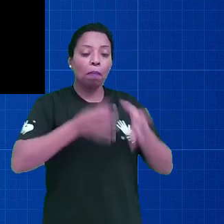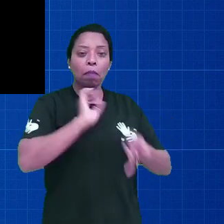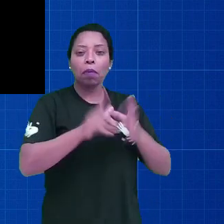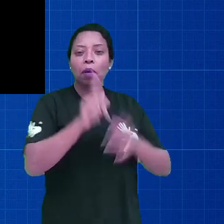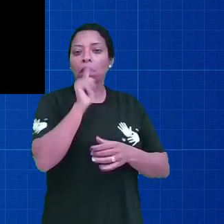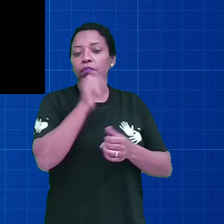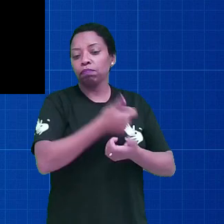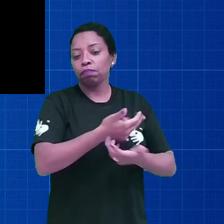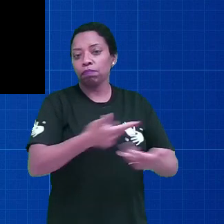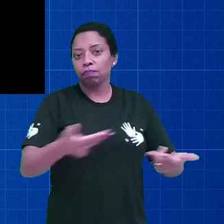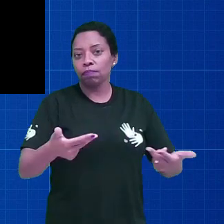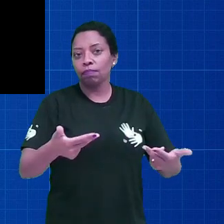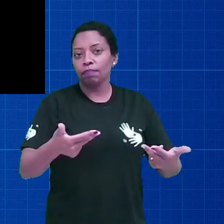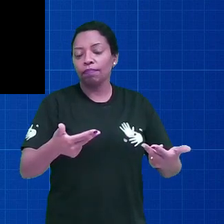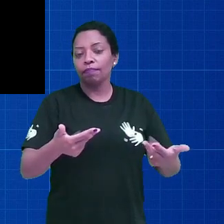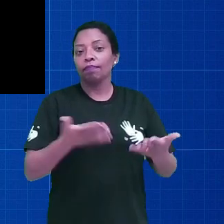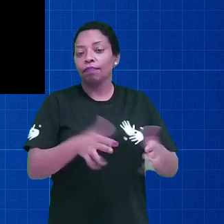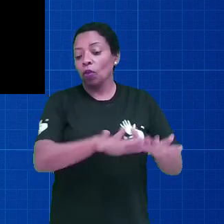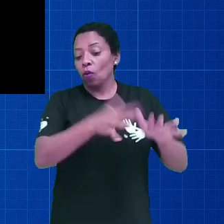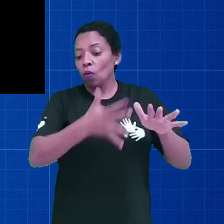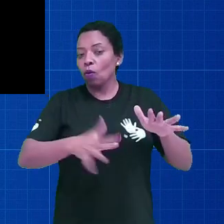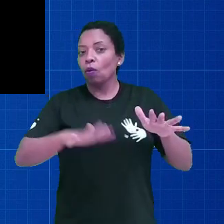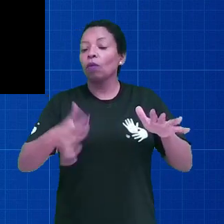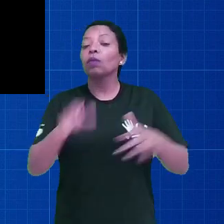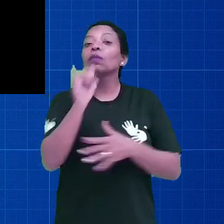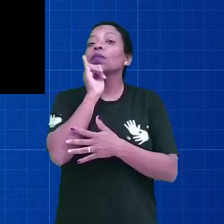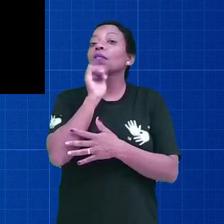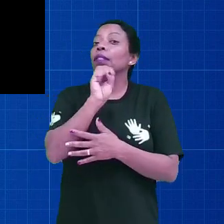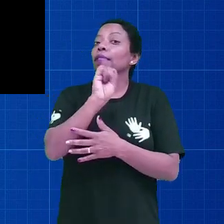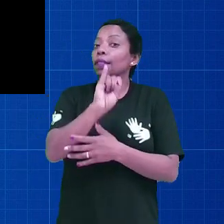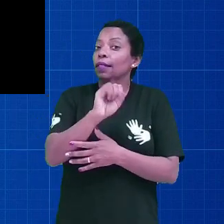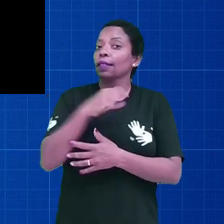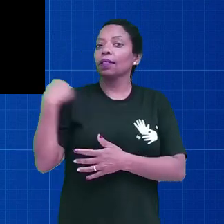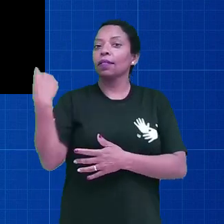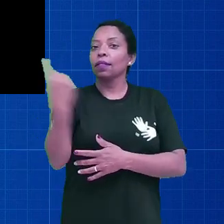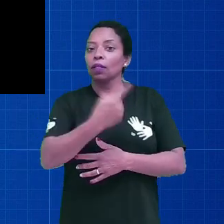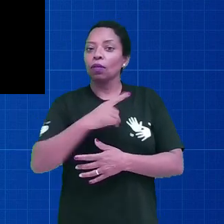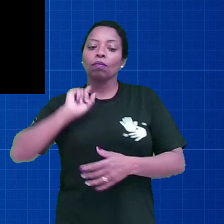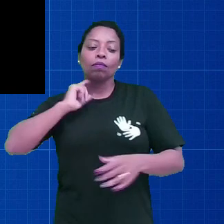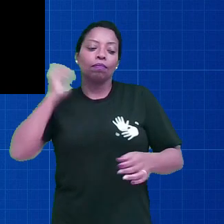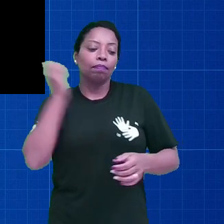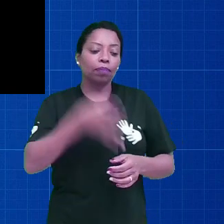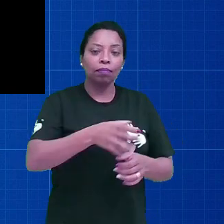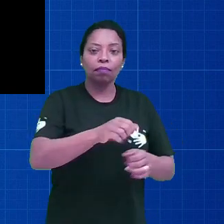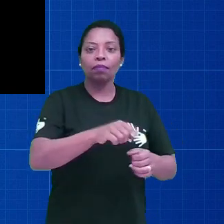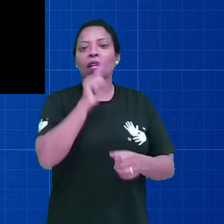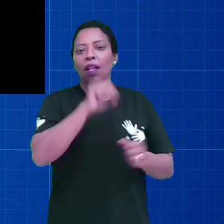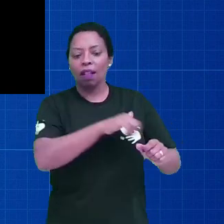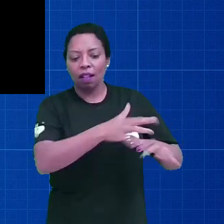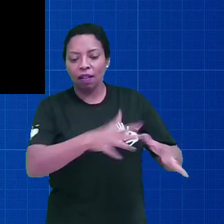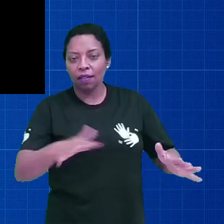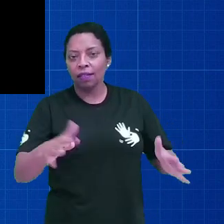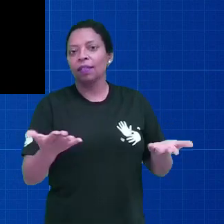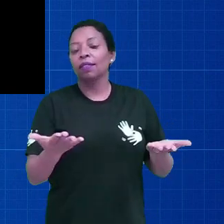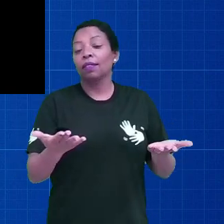dos oceanos. Então, como eu falei anteriormente, se nós poluímos a água, se nós poluímos o